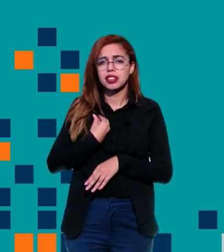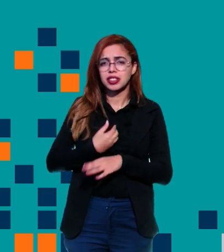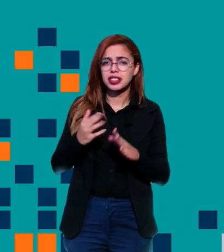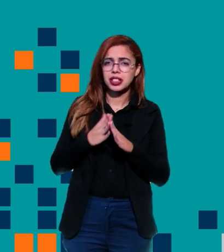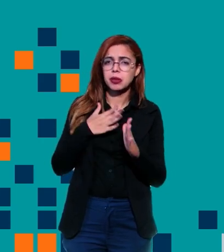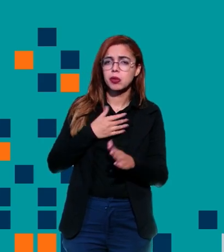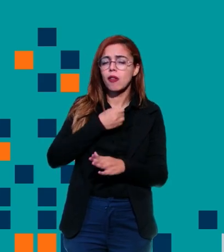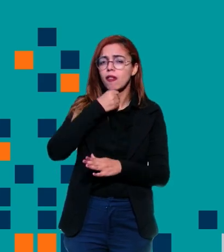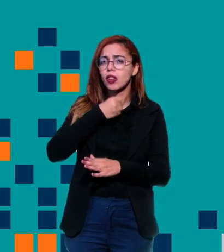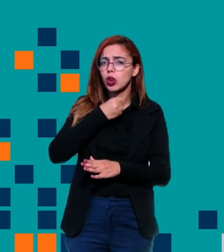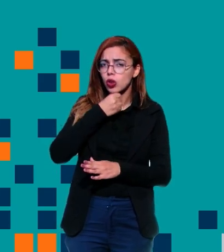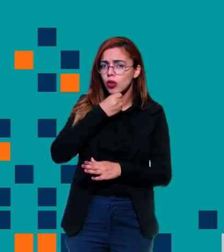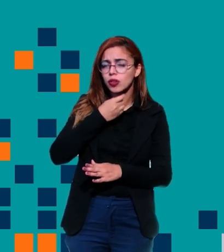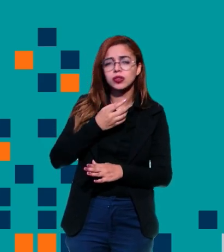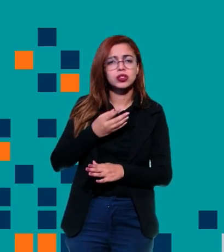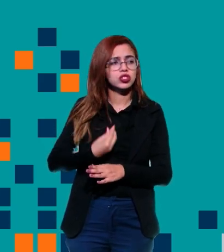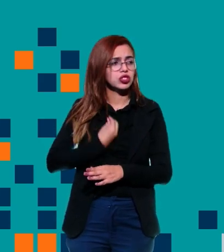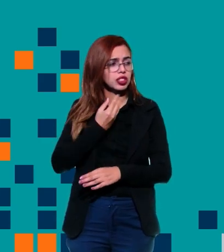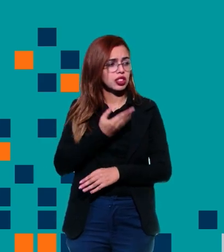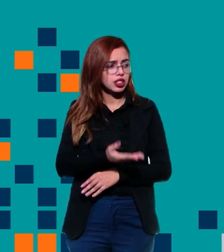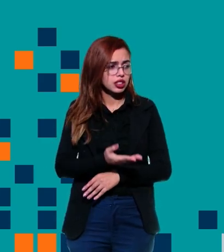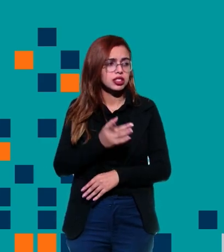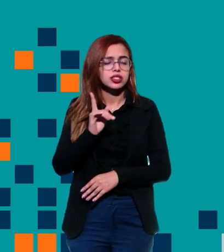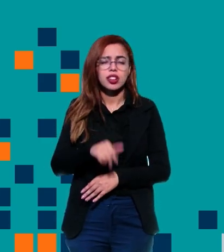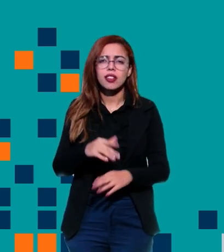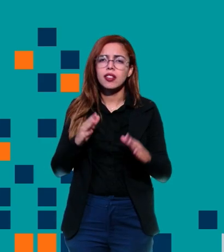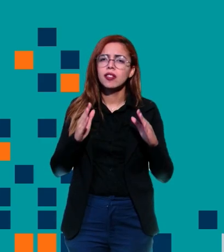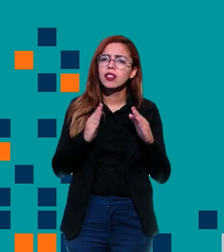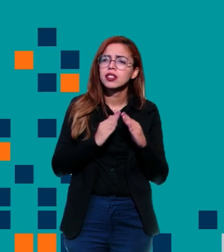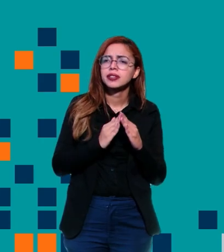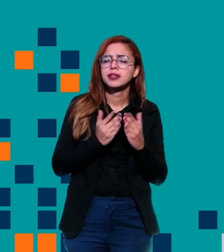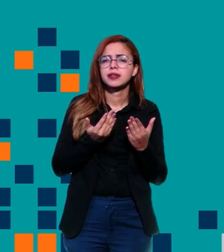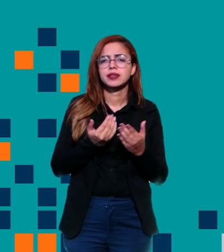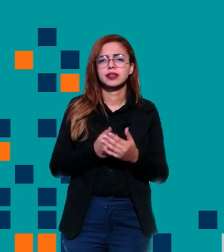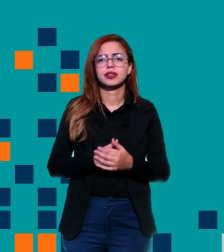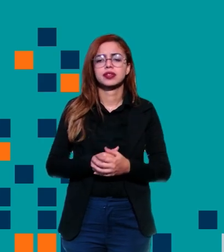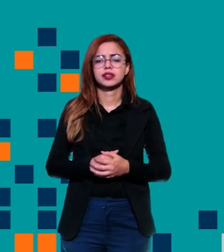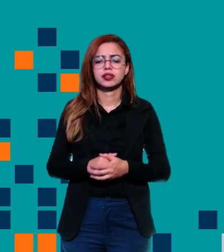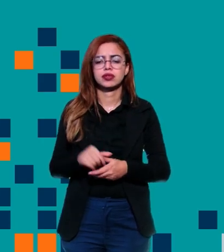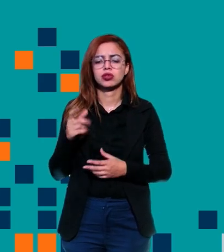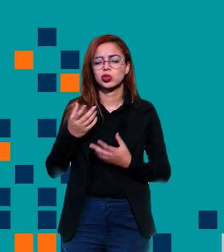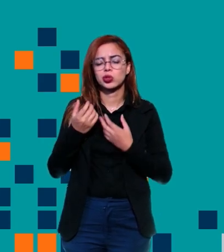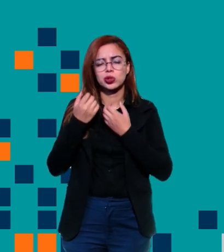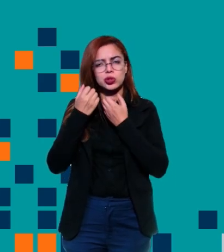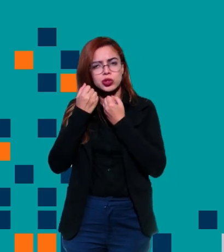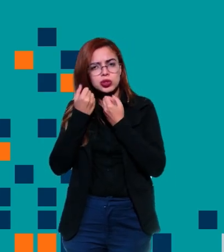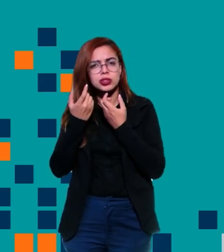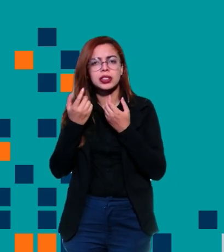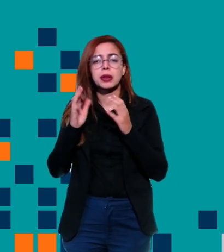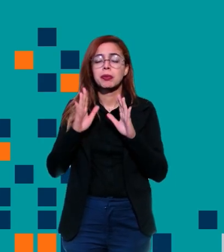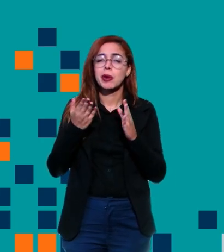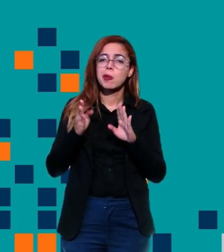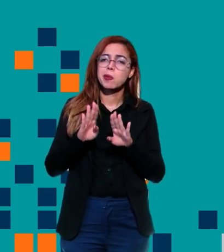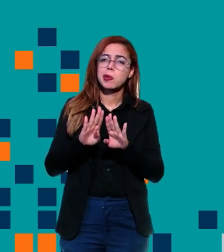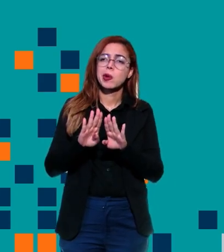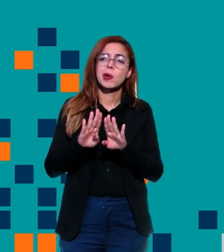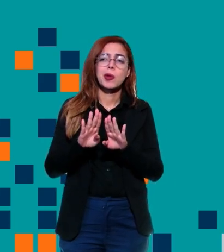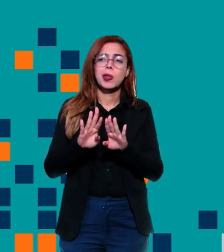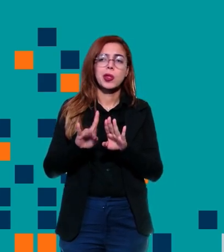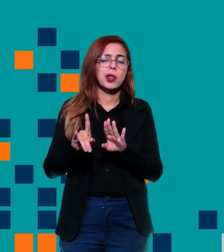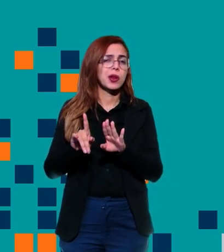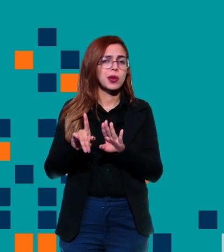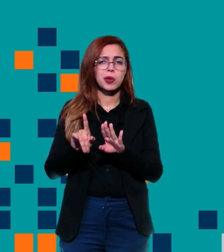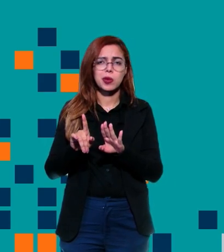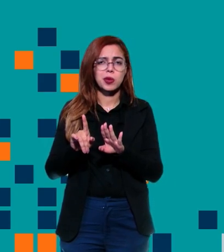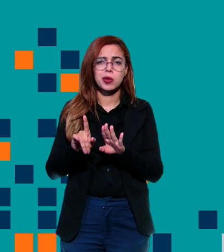Eu vivi isso, quer dizer, era uma casa que você dormia, mas as portas não eram fechadas